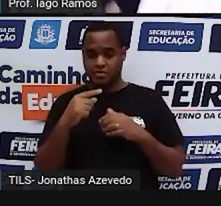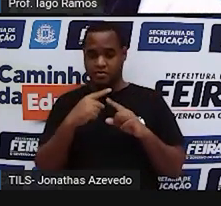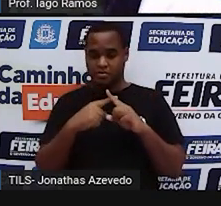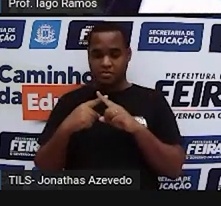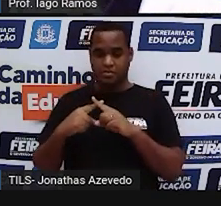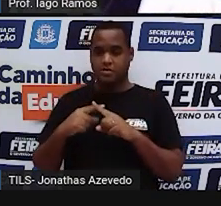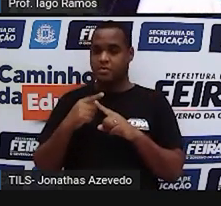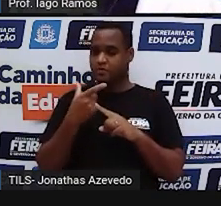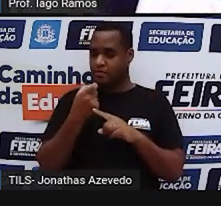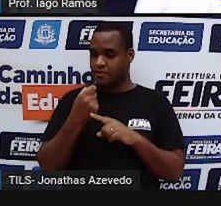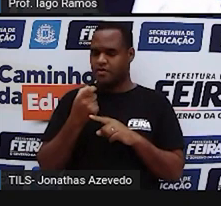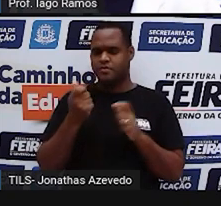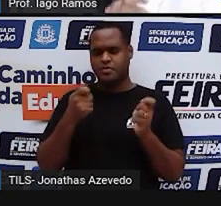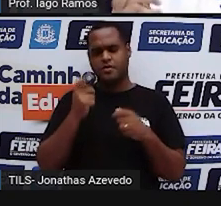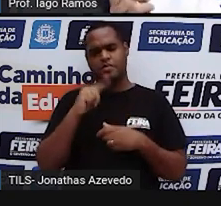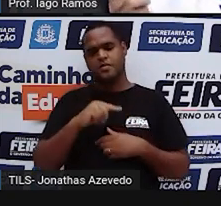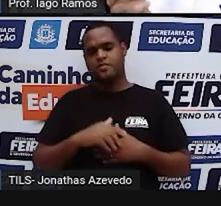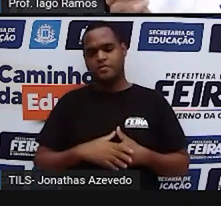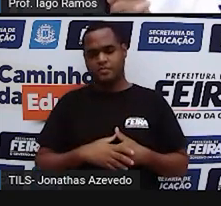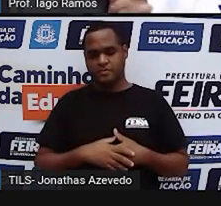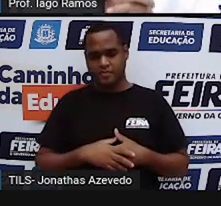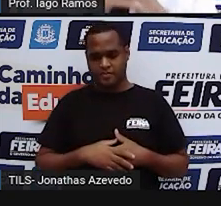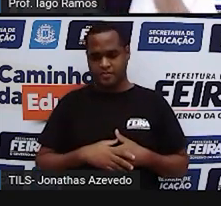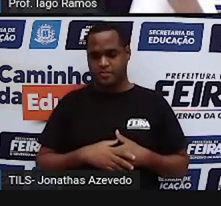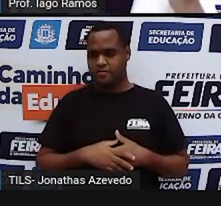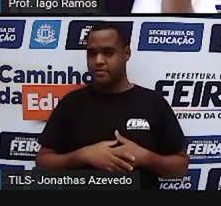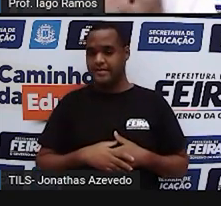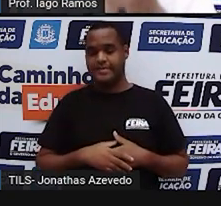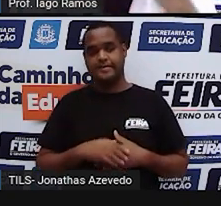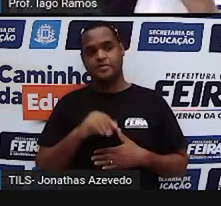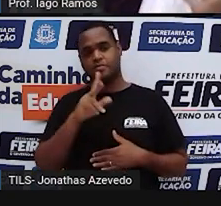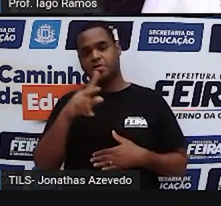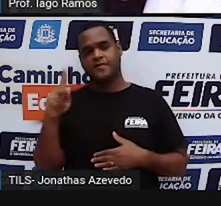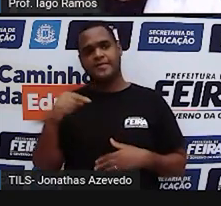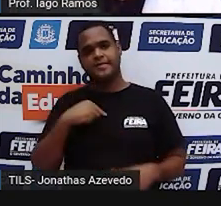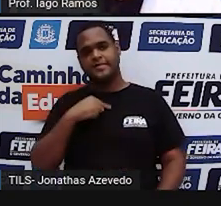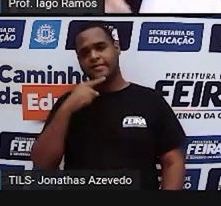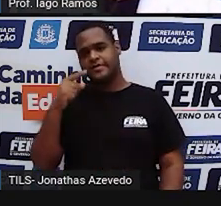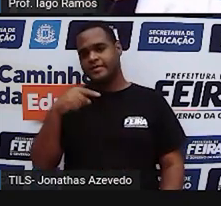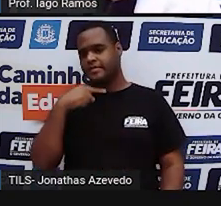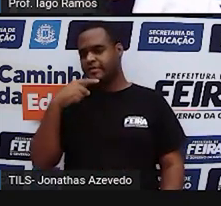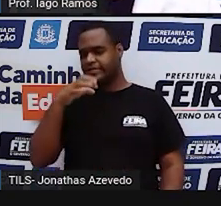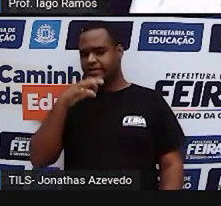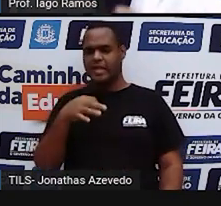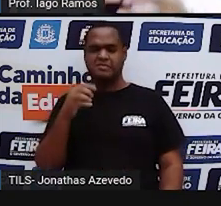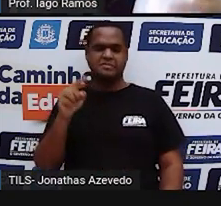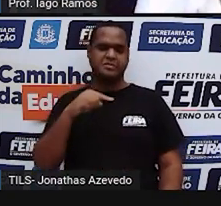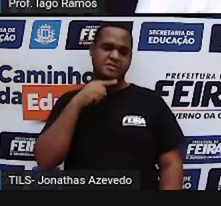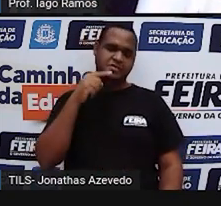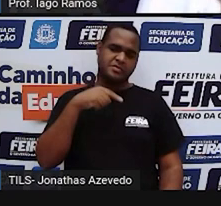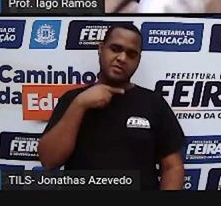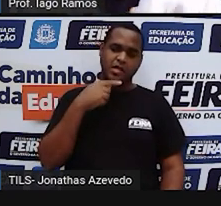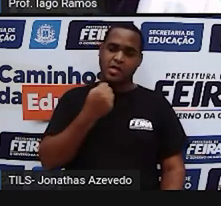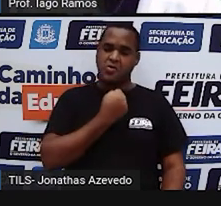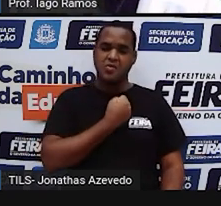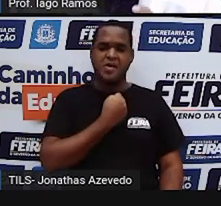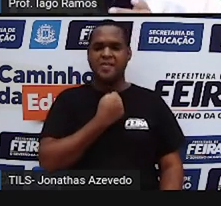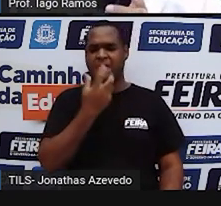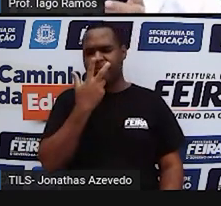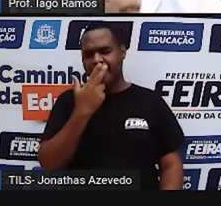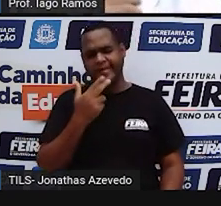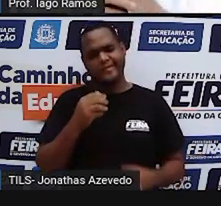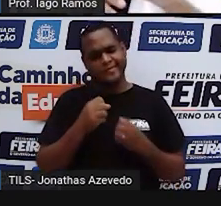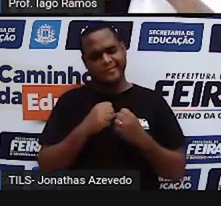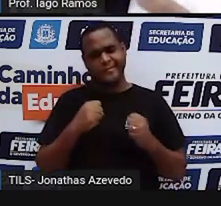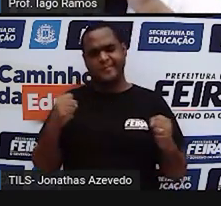20 saiu o outro o resultado E aí você deve estar pensando Professor isso não vai dar certo esse número só tá